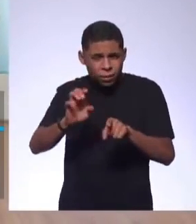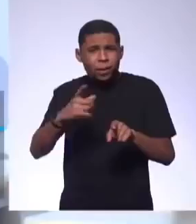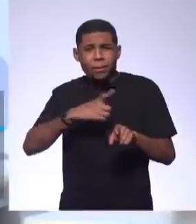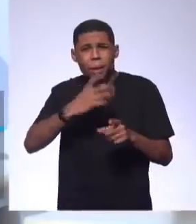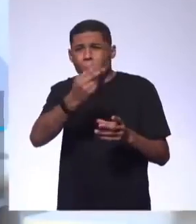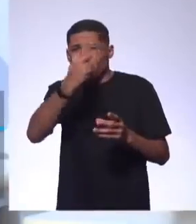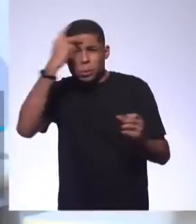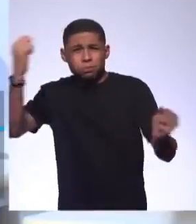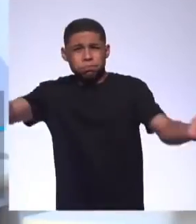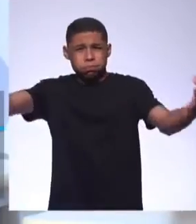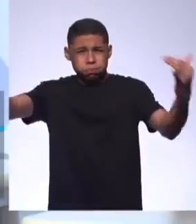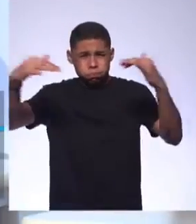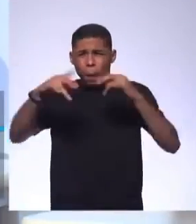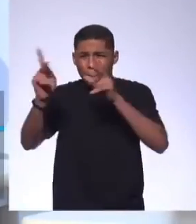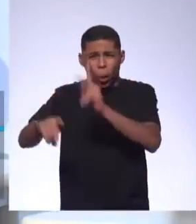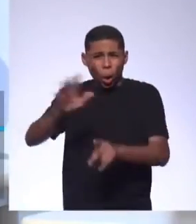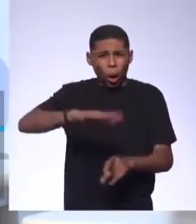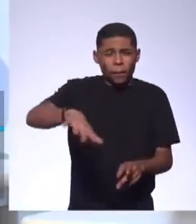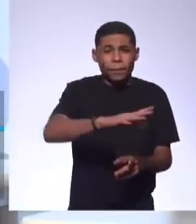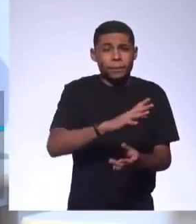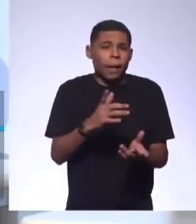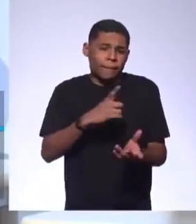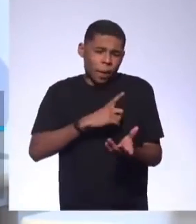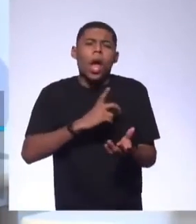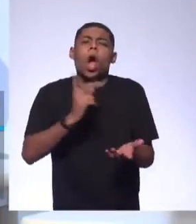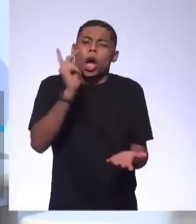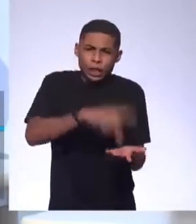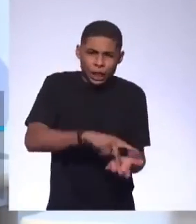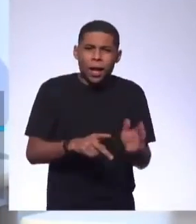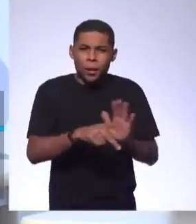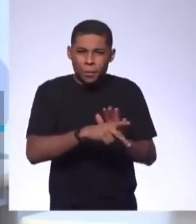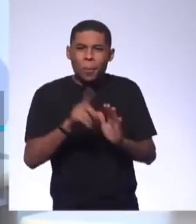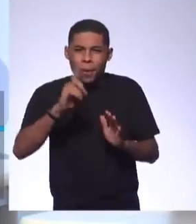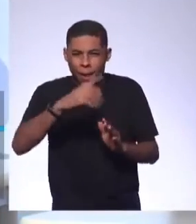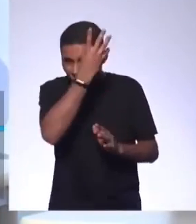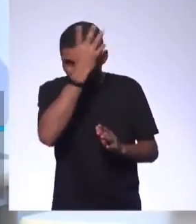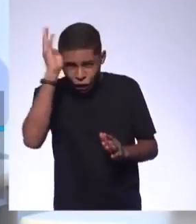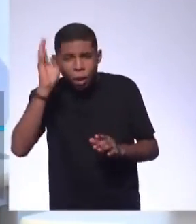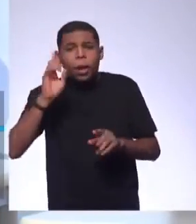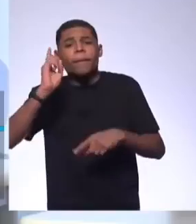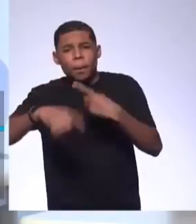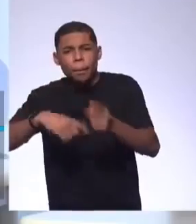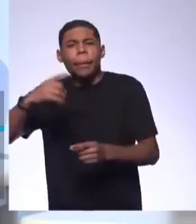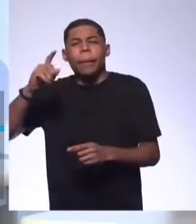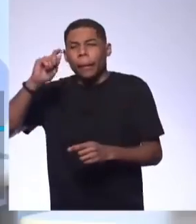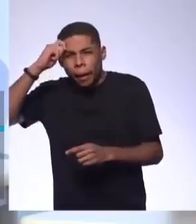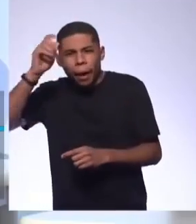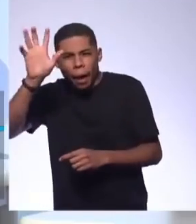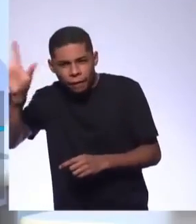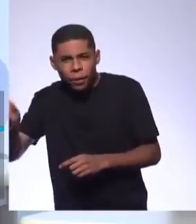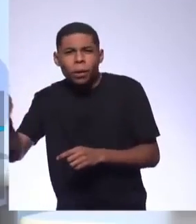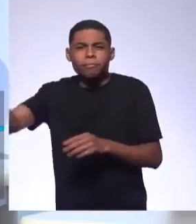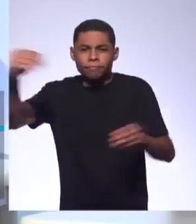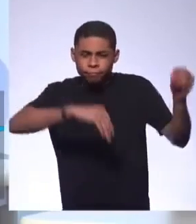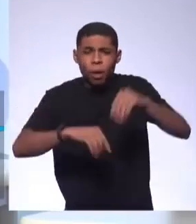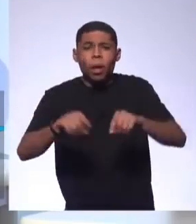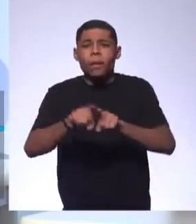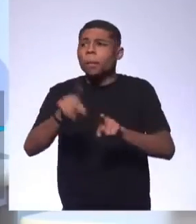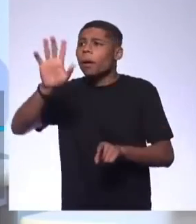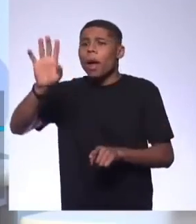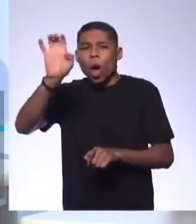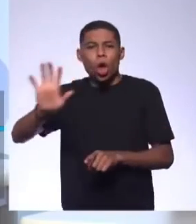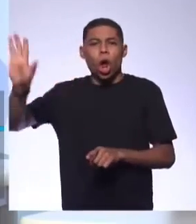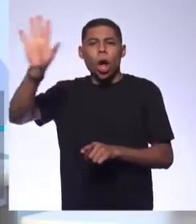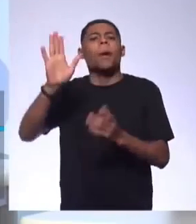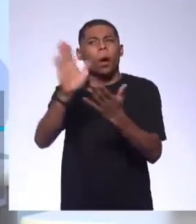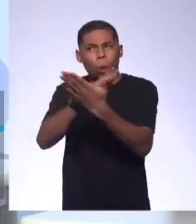para cá, além dos originários, né, dos indígenas e também depois dos africanos, outros povos aí vindos da Europa vieram.